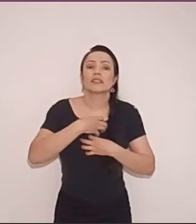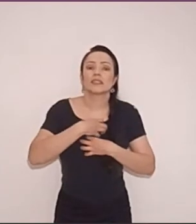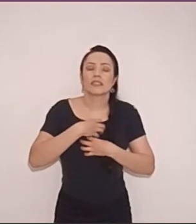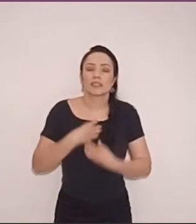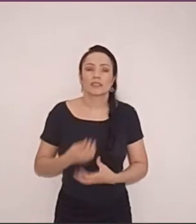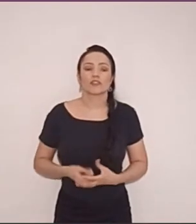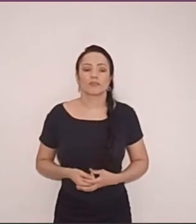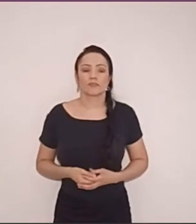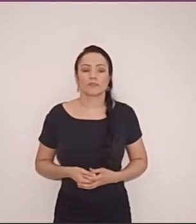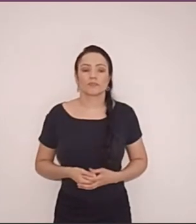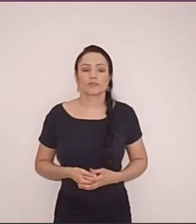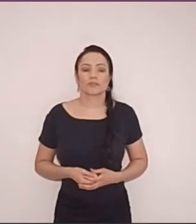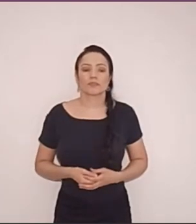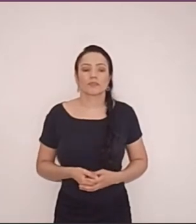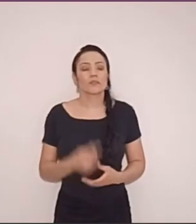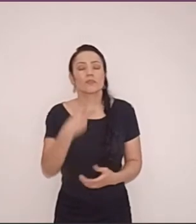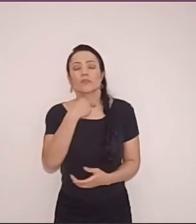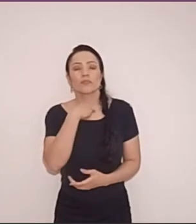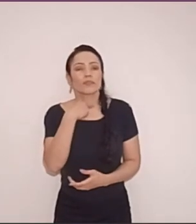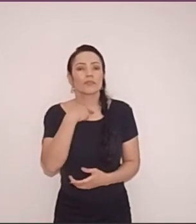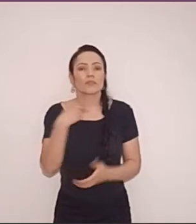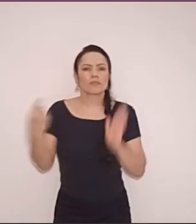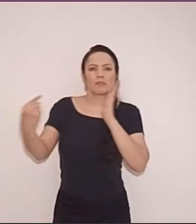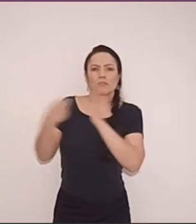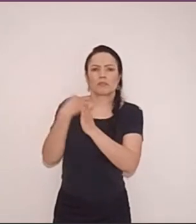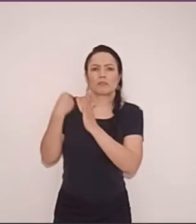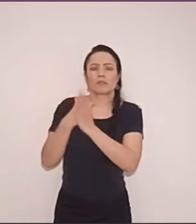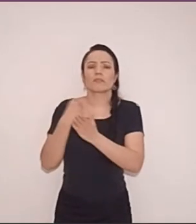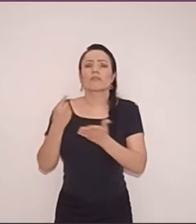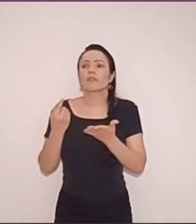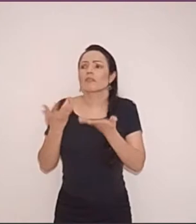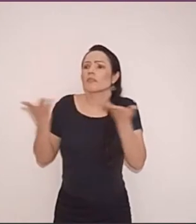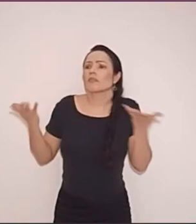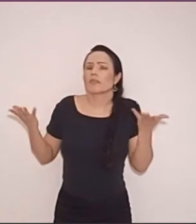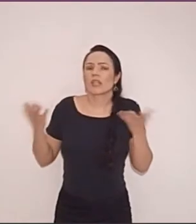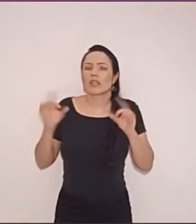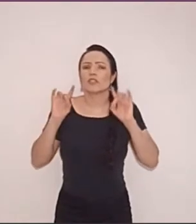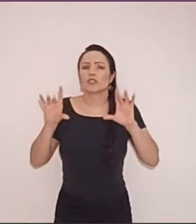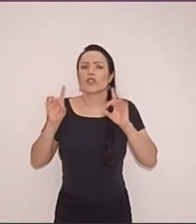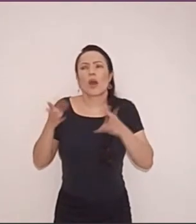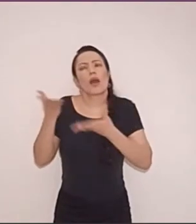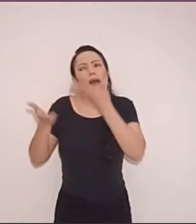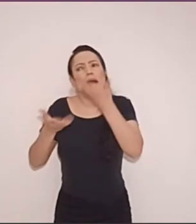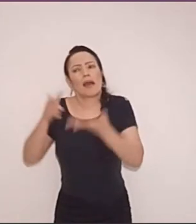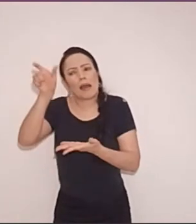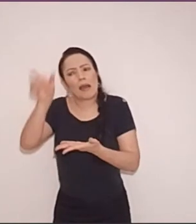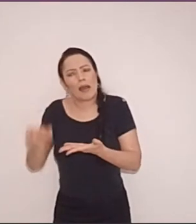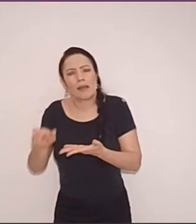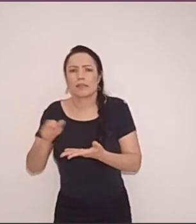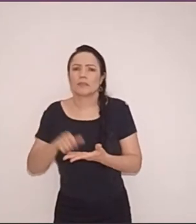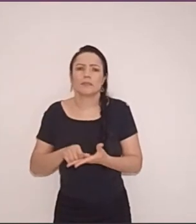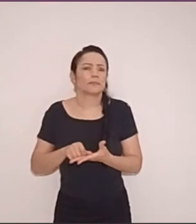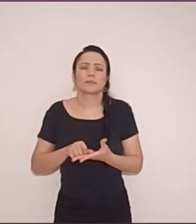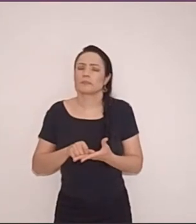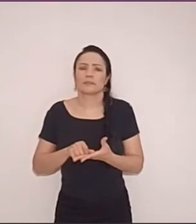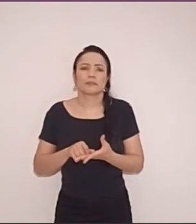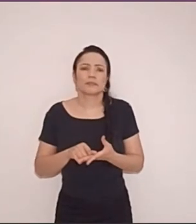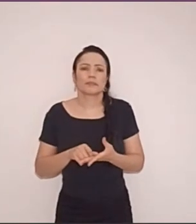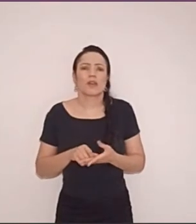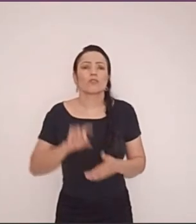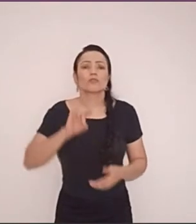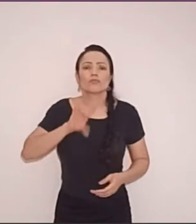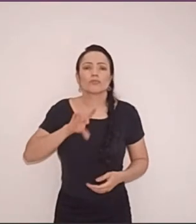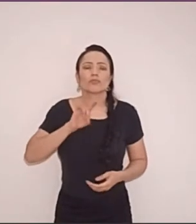sexo não pode me perguntou por exemplo queria apenas agradar o outro queria apenas